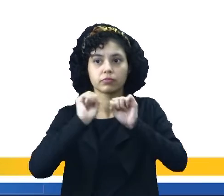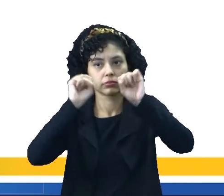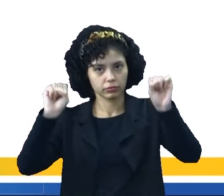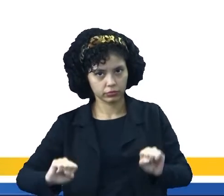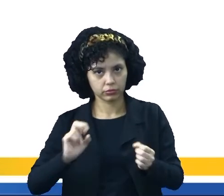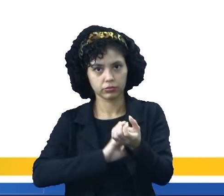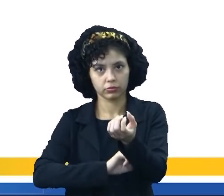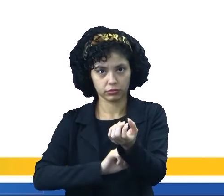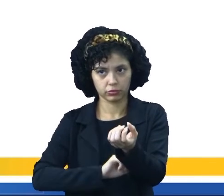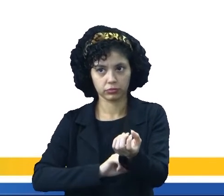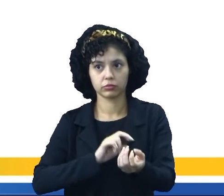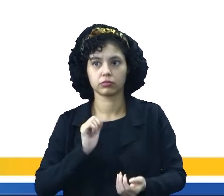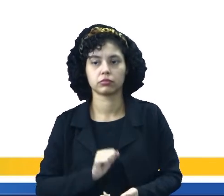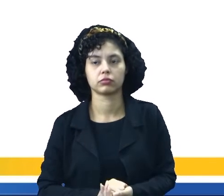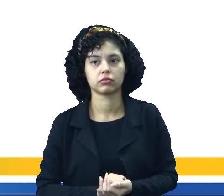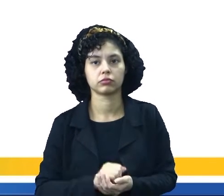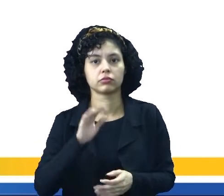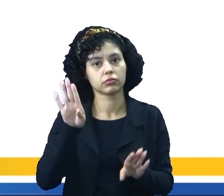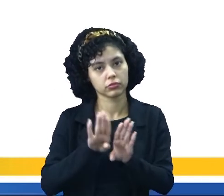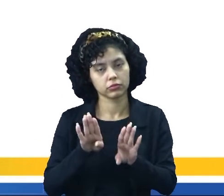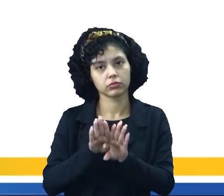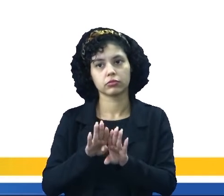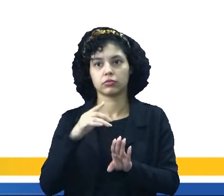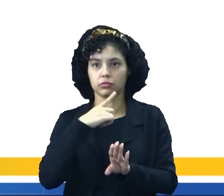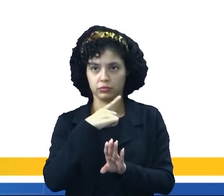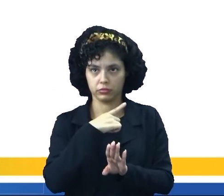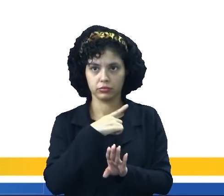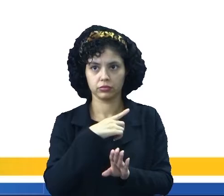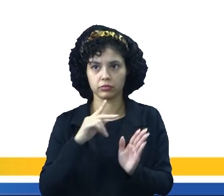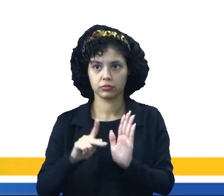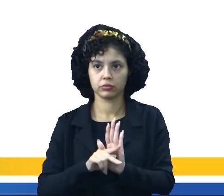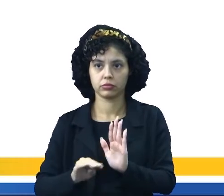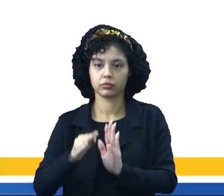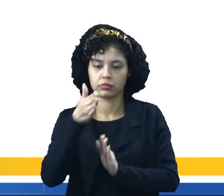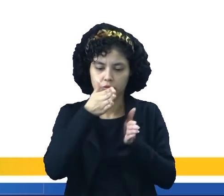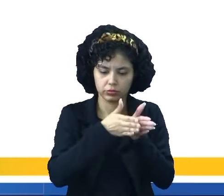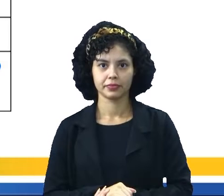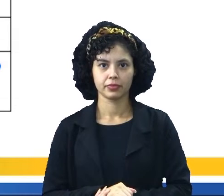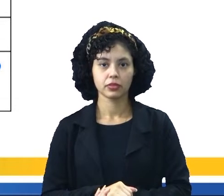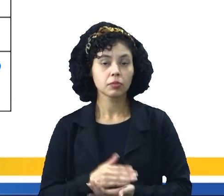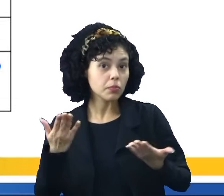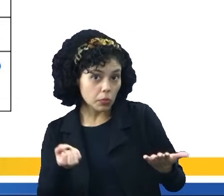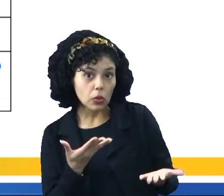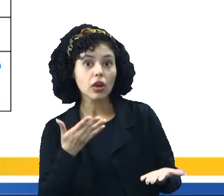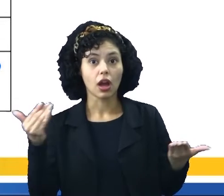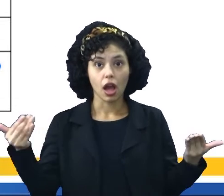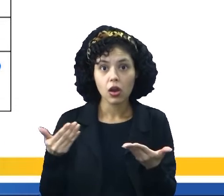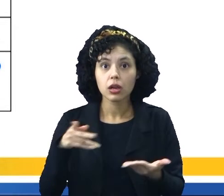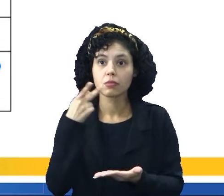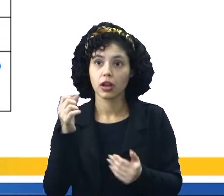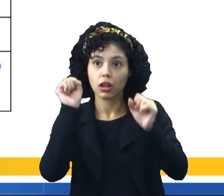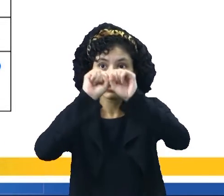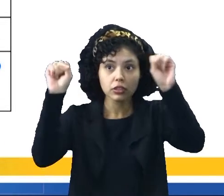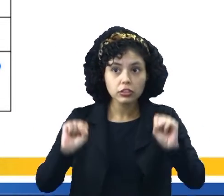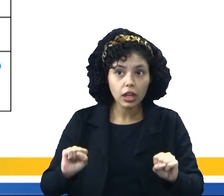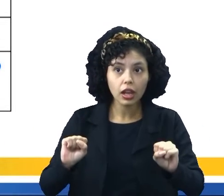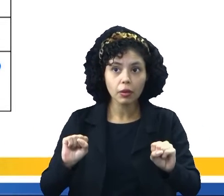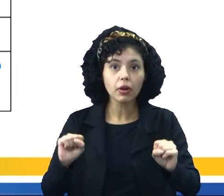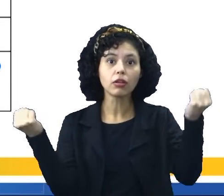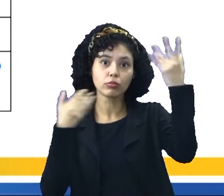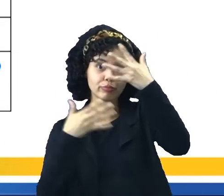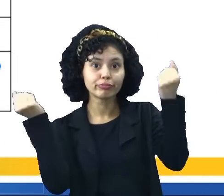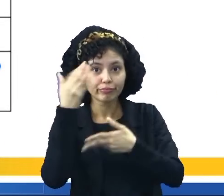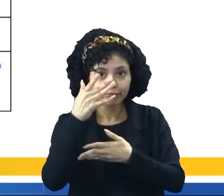nervoso central, então ela é também revestida por essas membranas. Bom, agora vamos falar do sistema nervoso